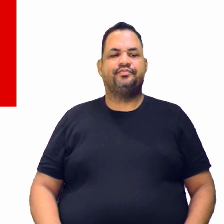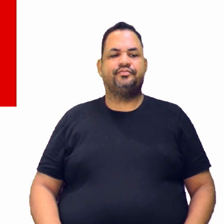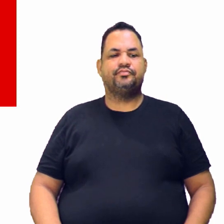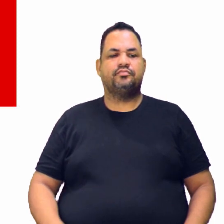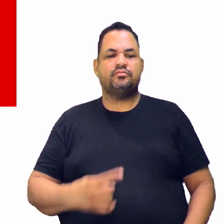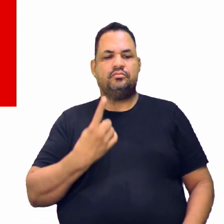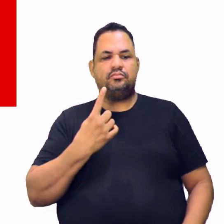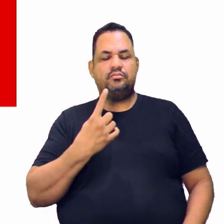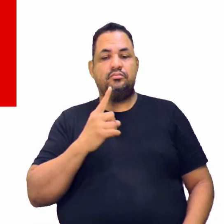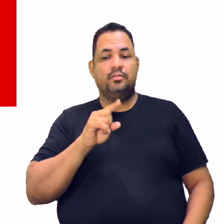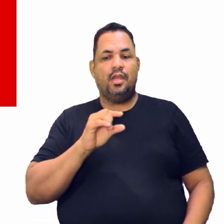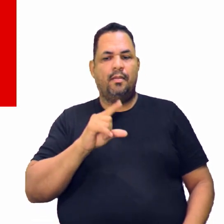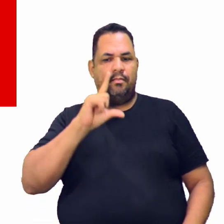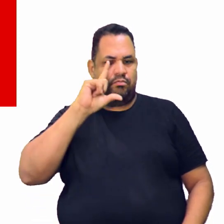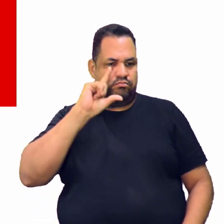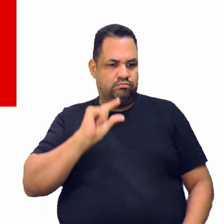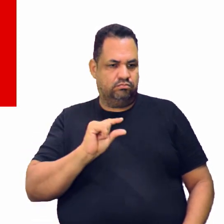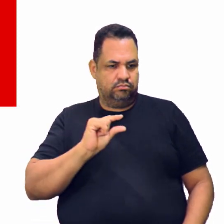é pouco,